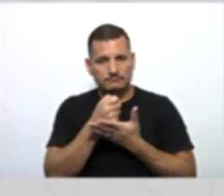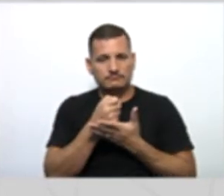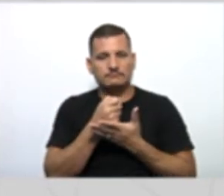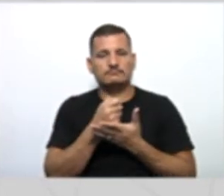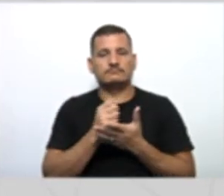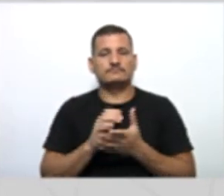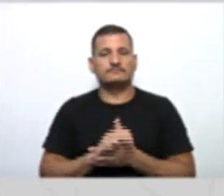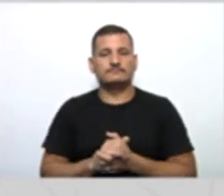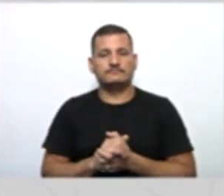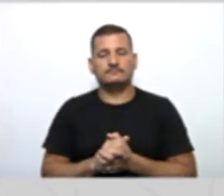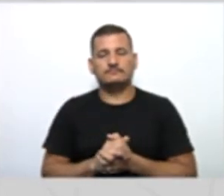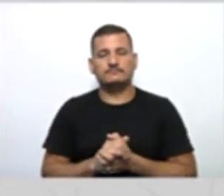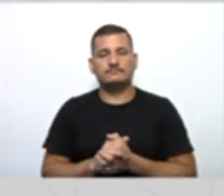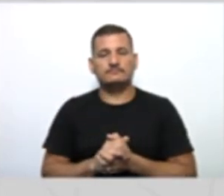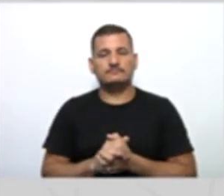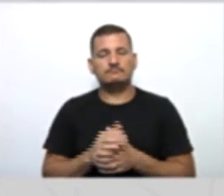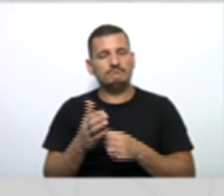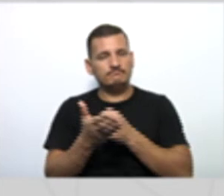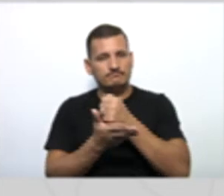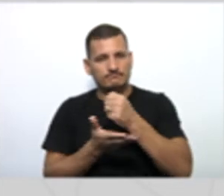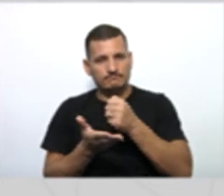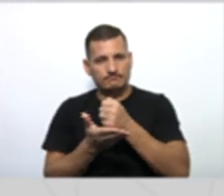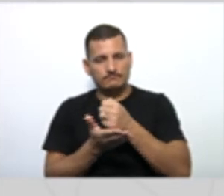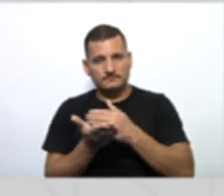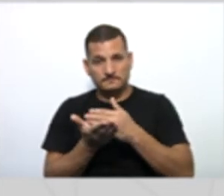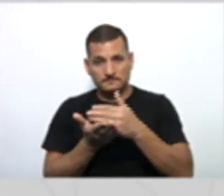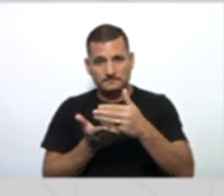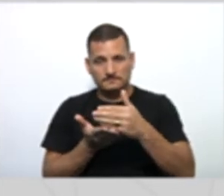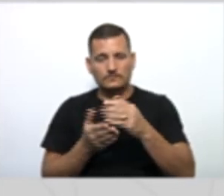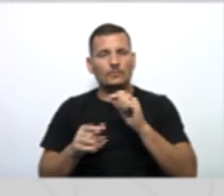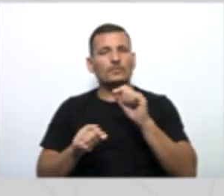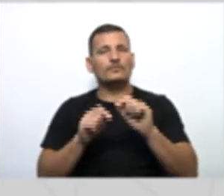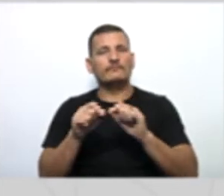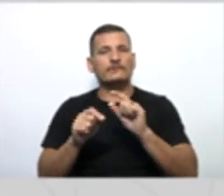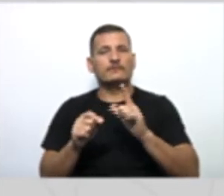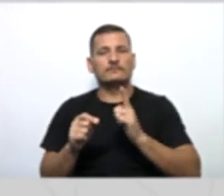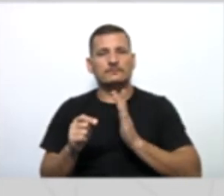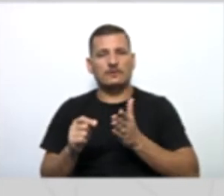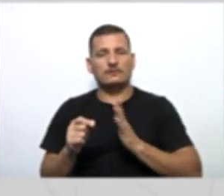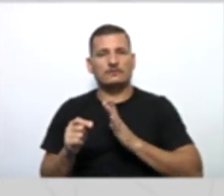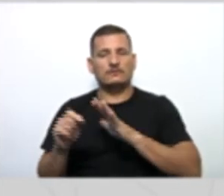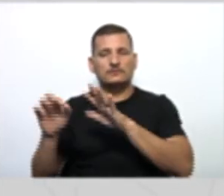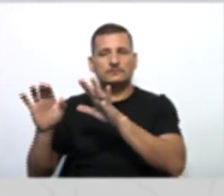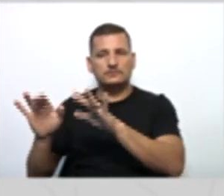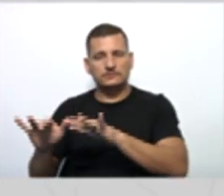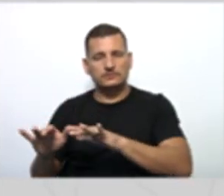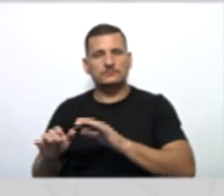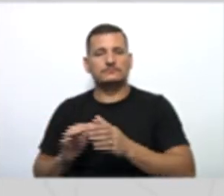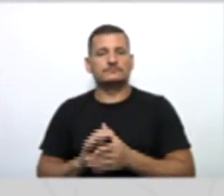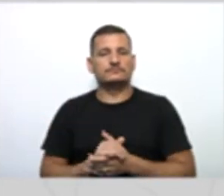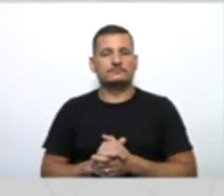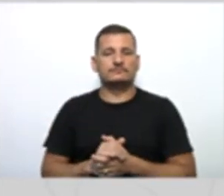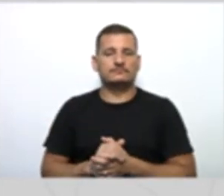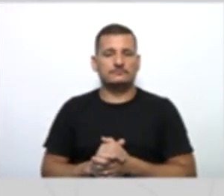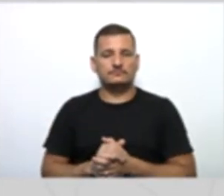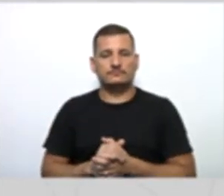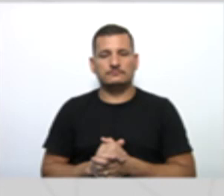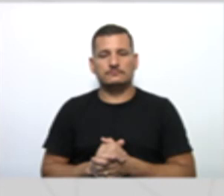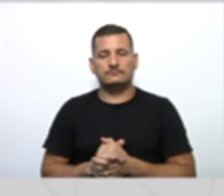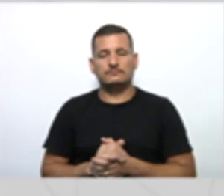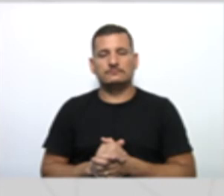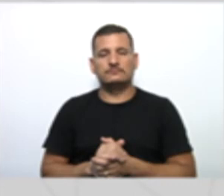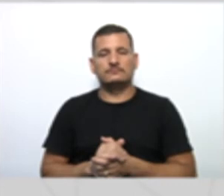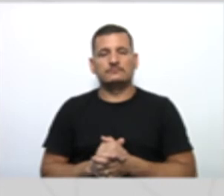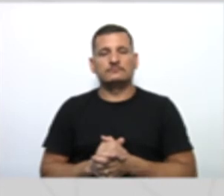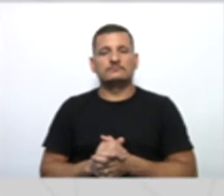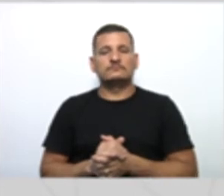base. É a base da onde eu vou começar. O que já tem escrito sobre isso? O que eu já conheço sobre isso? E, por fim, mas não